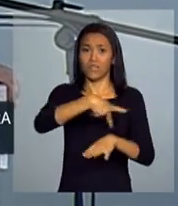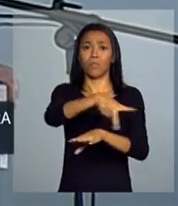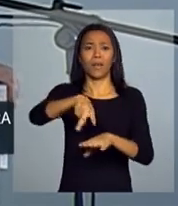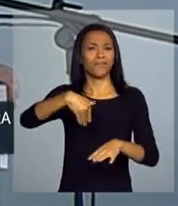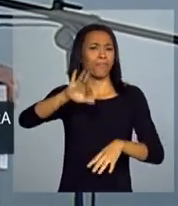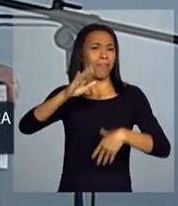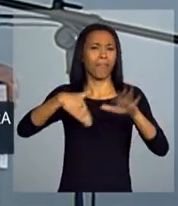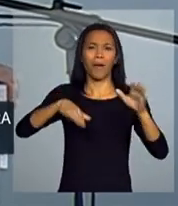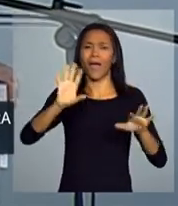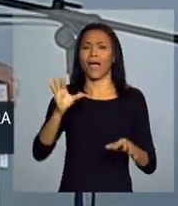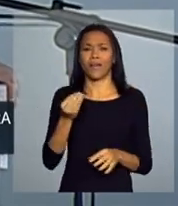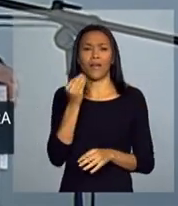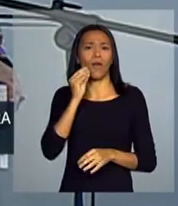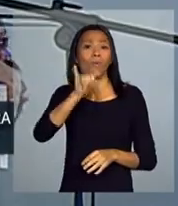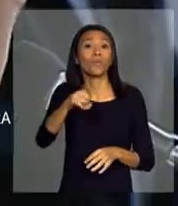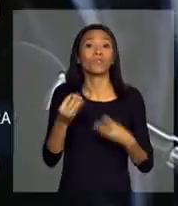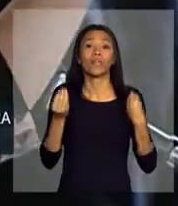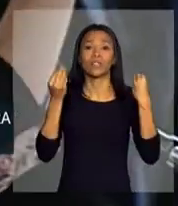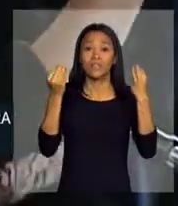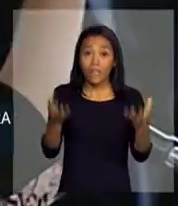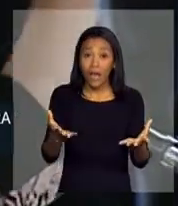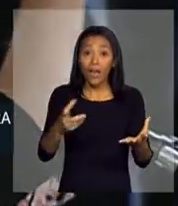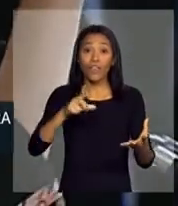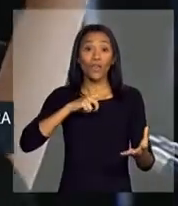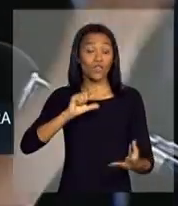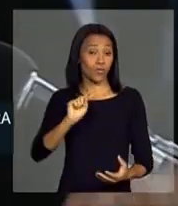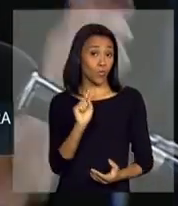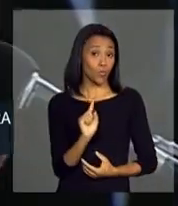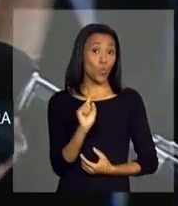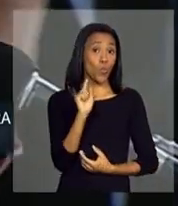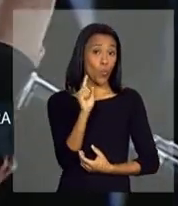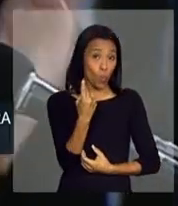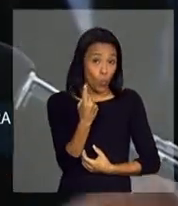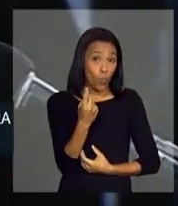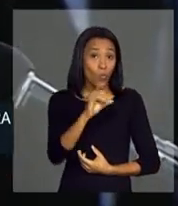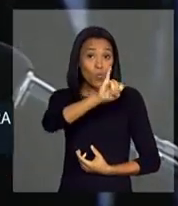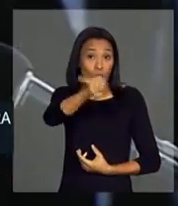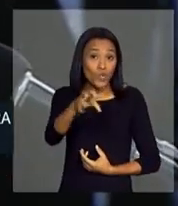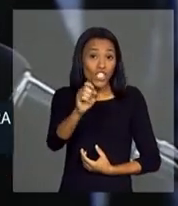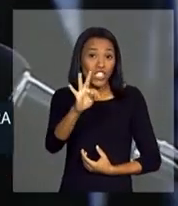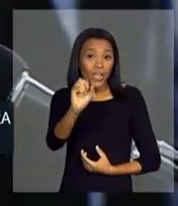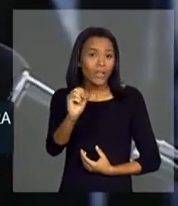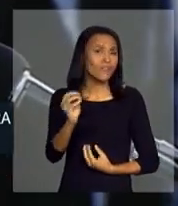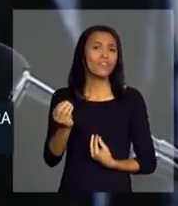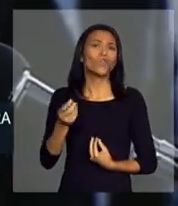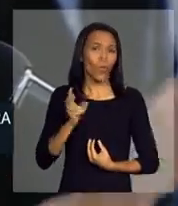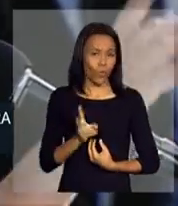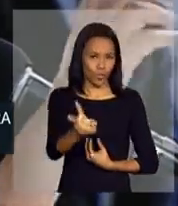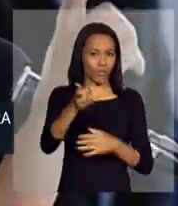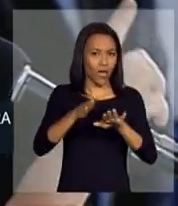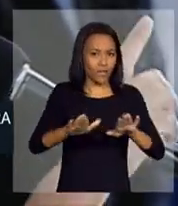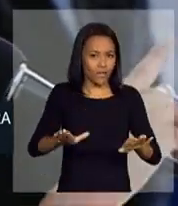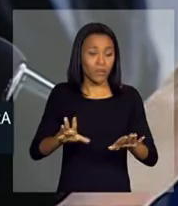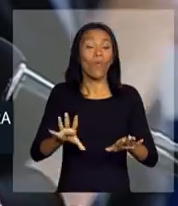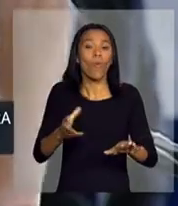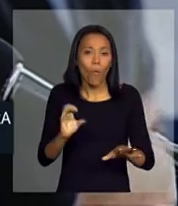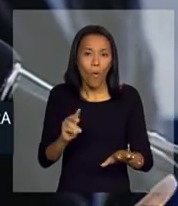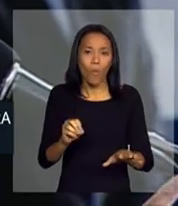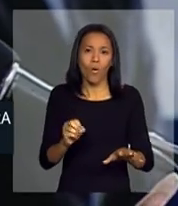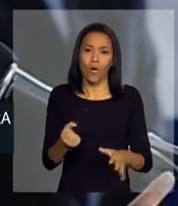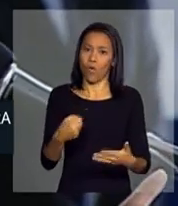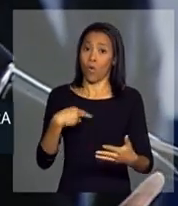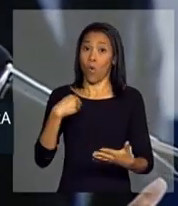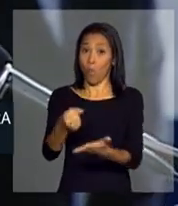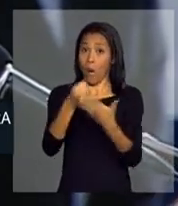oportunidades, nós só temos um jeito de continuar construindo, com a força de